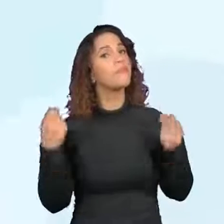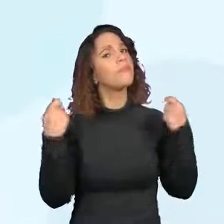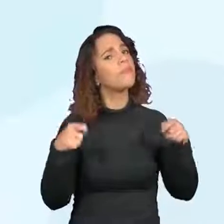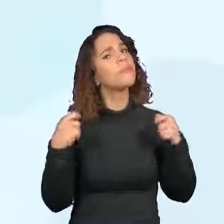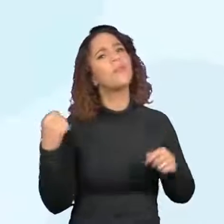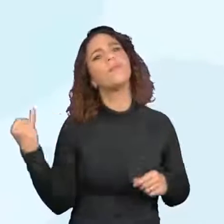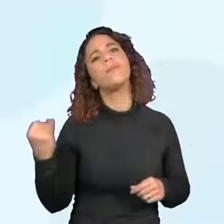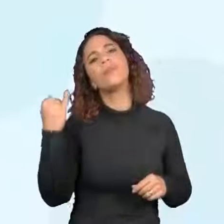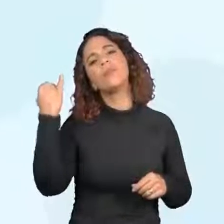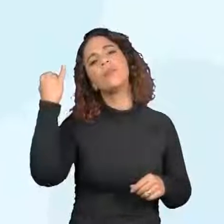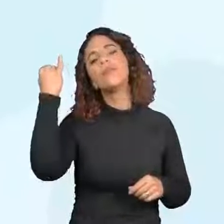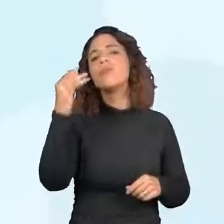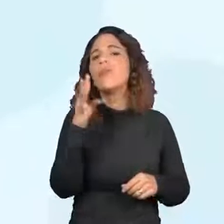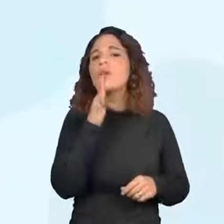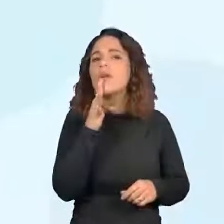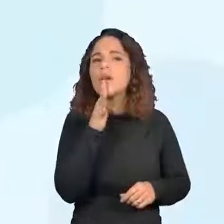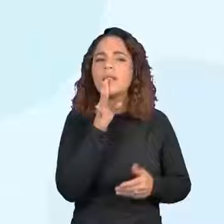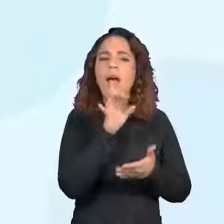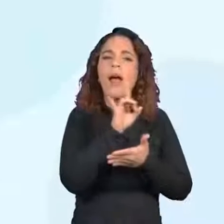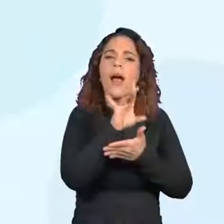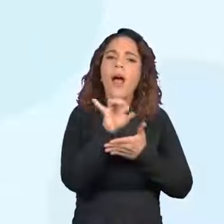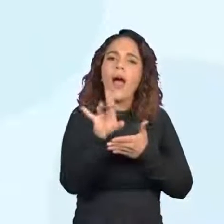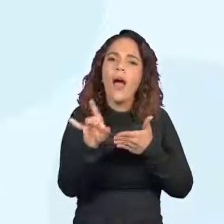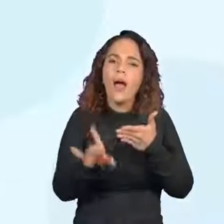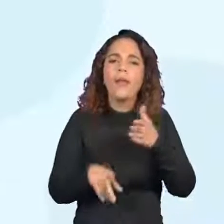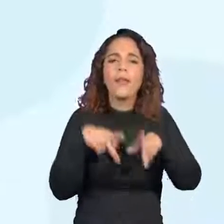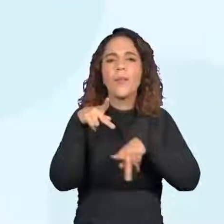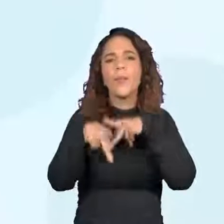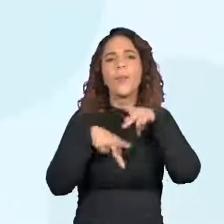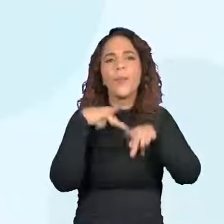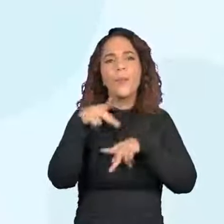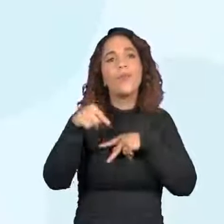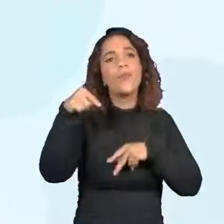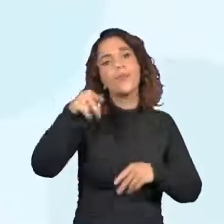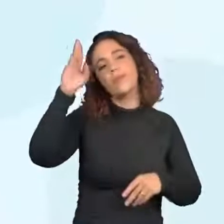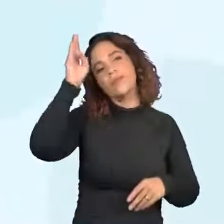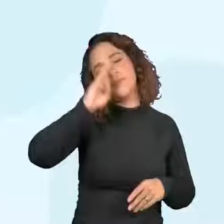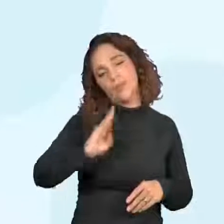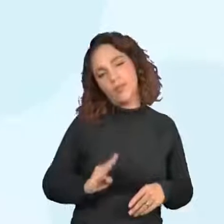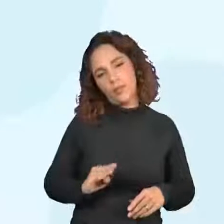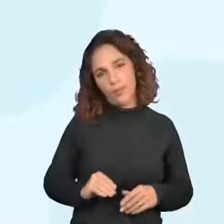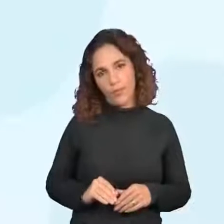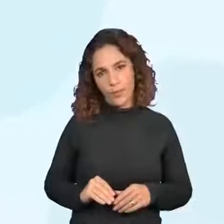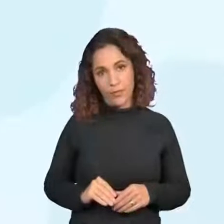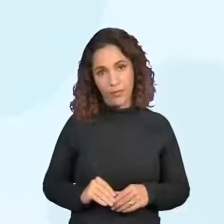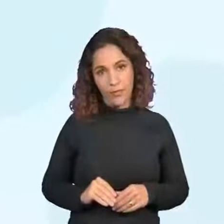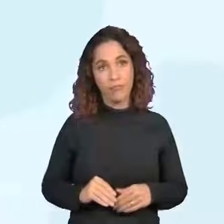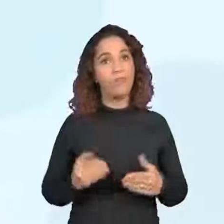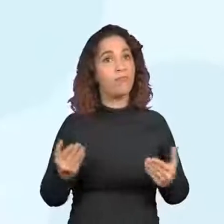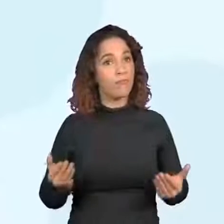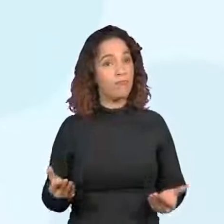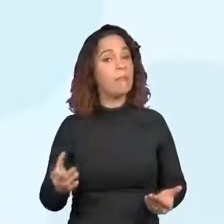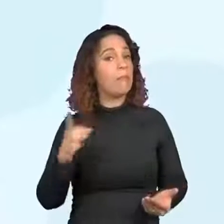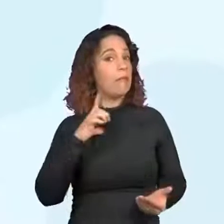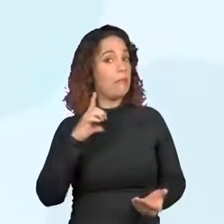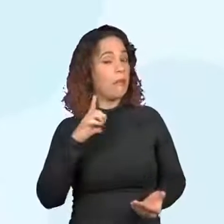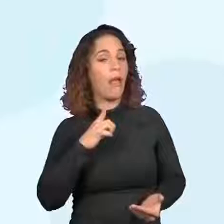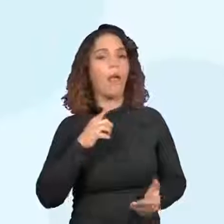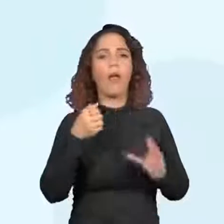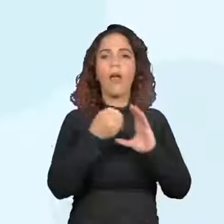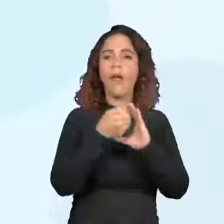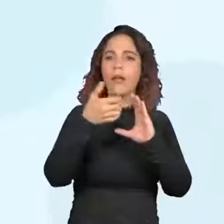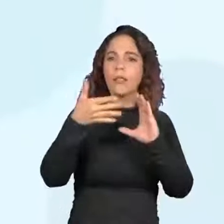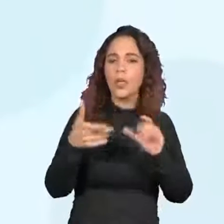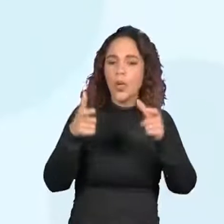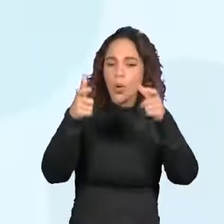importante conhecermos cada povo que compõe nosso povo brasileiro. que traz características de seu